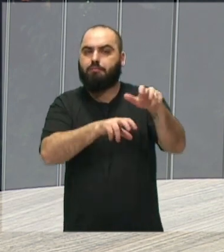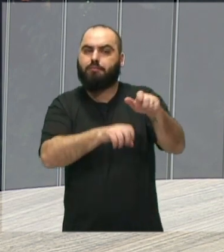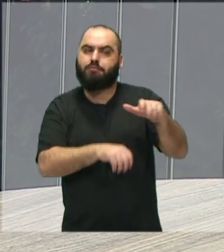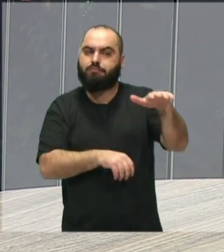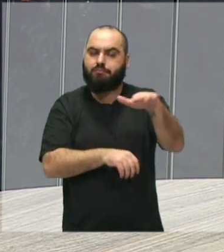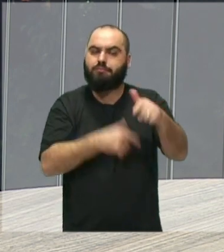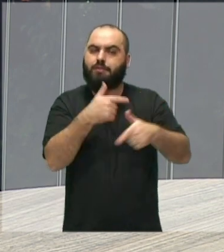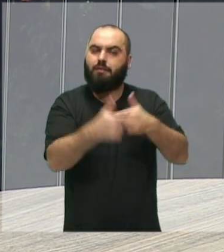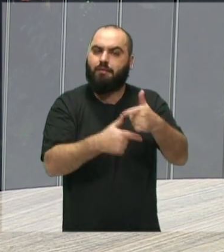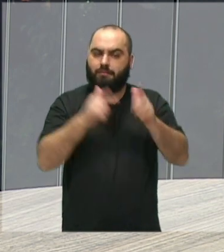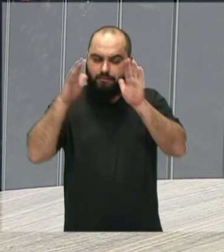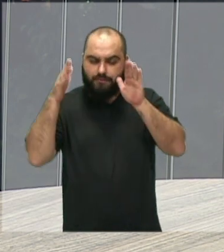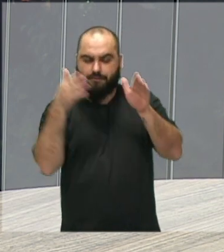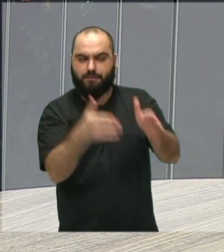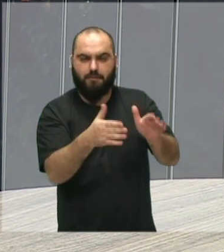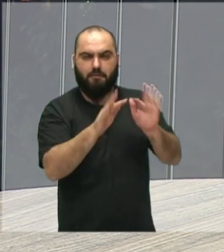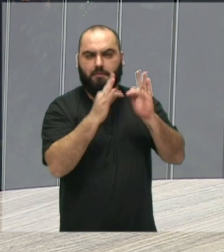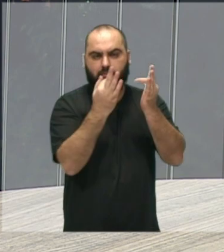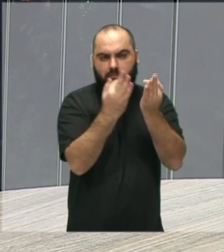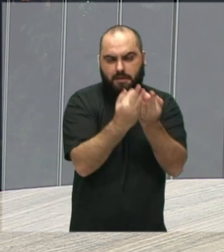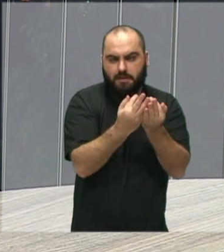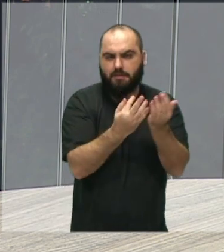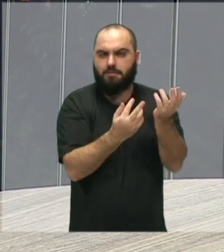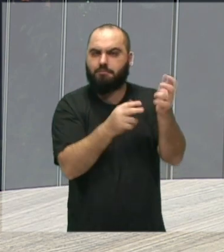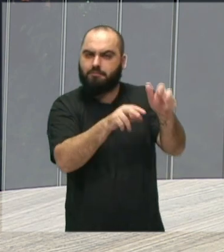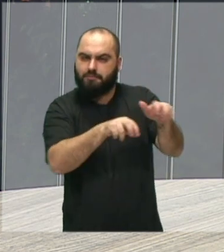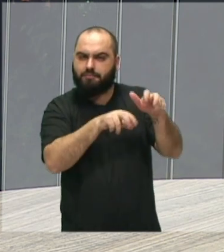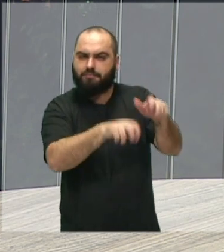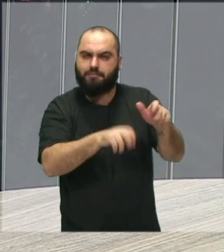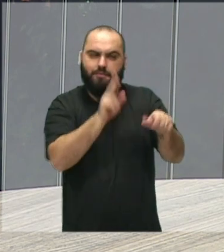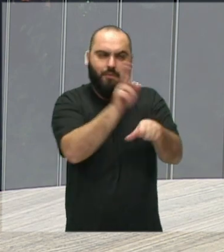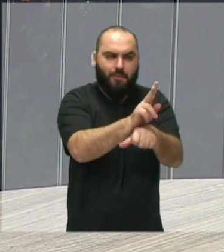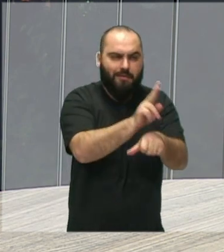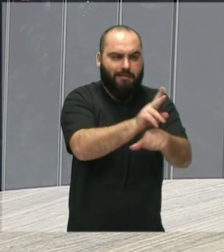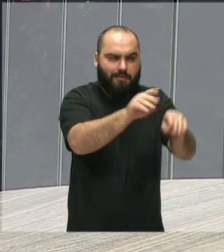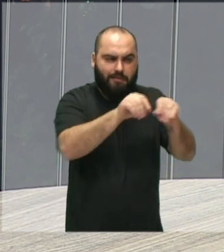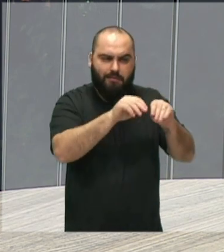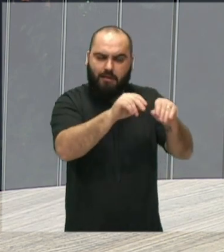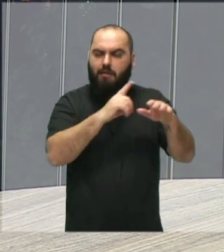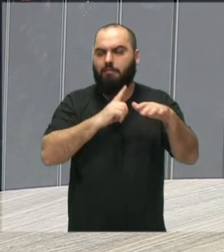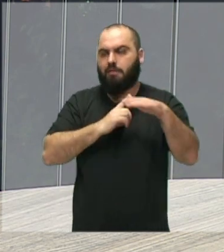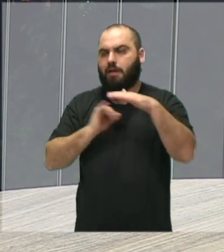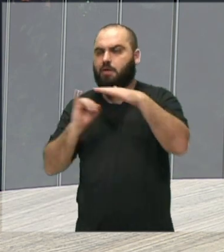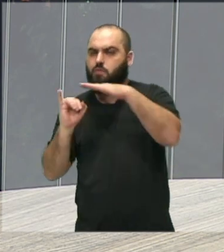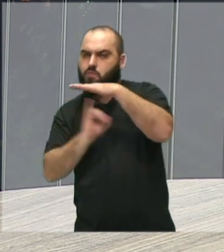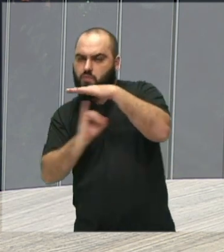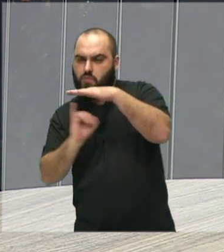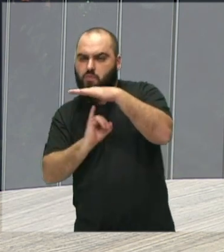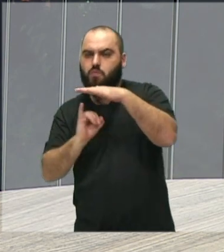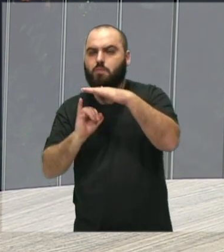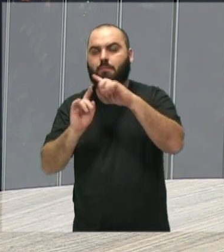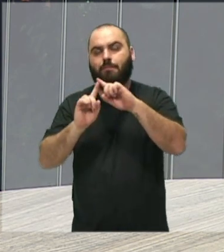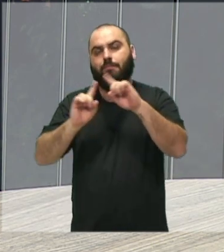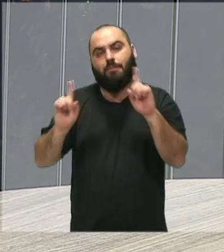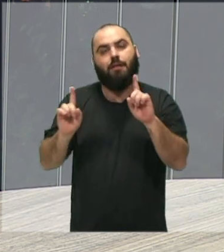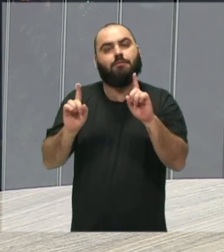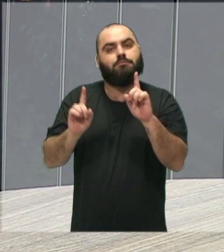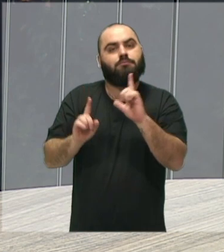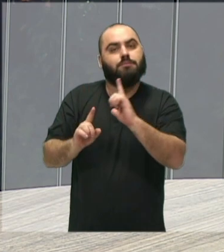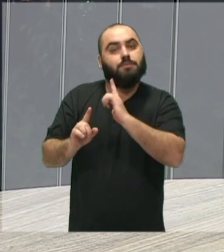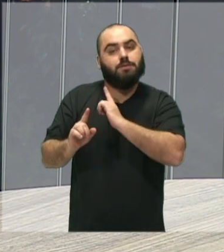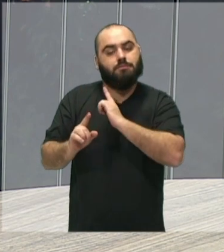tanto mais agricultura familiar, mas também tem um pouco a industrial, né? Então, a gente tem